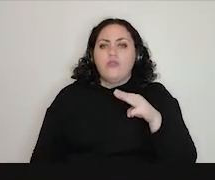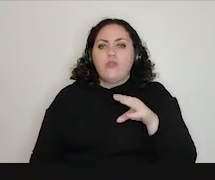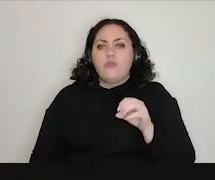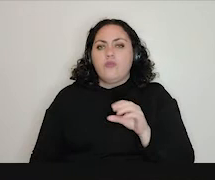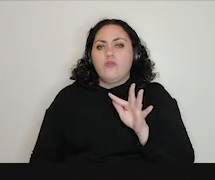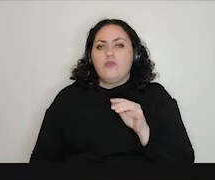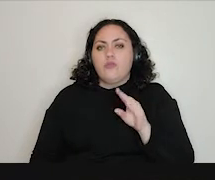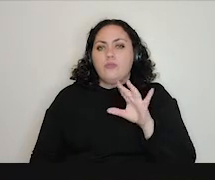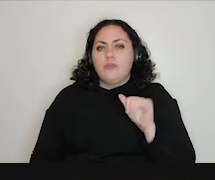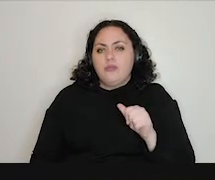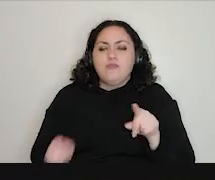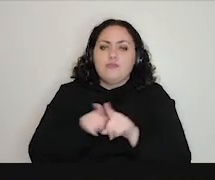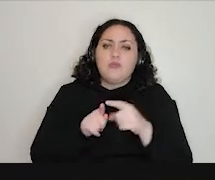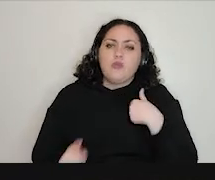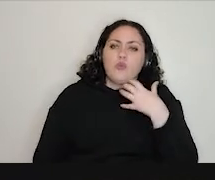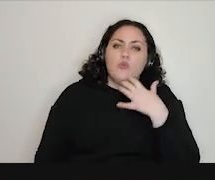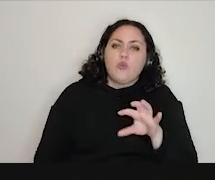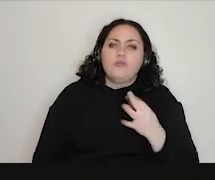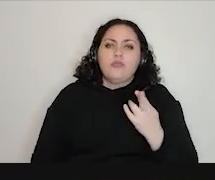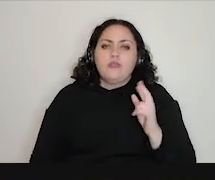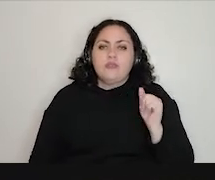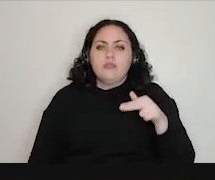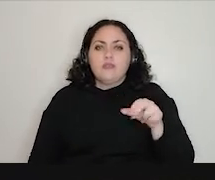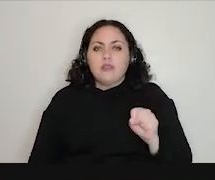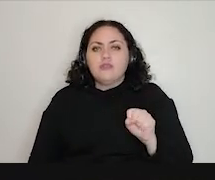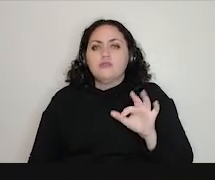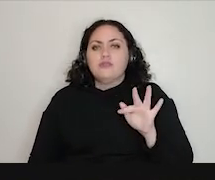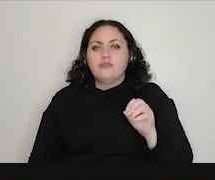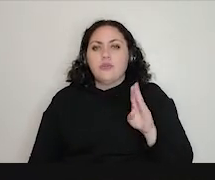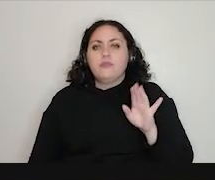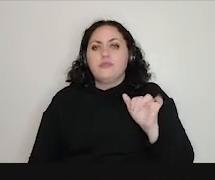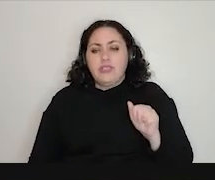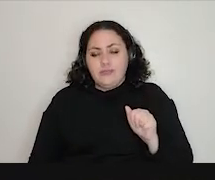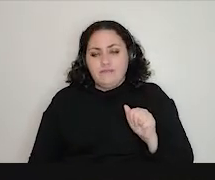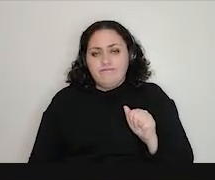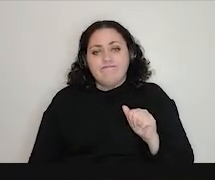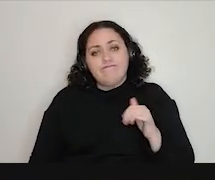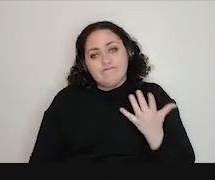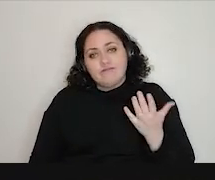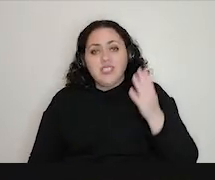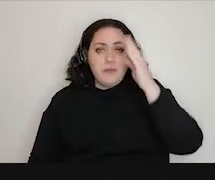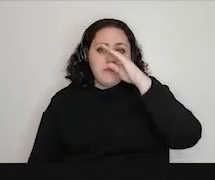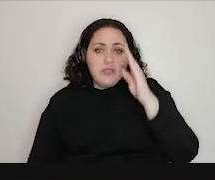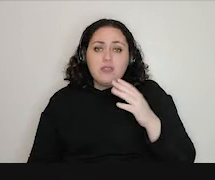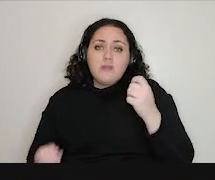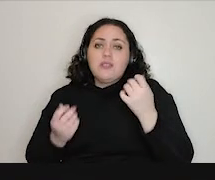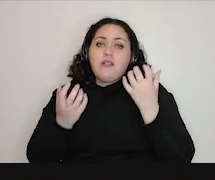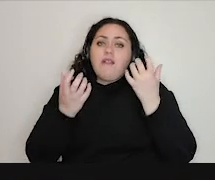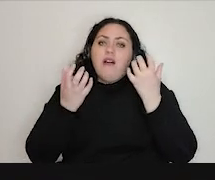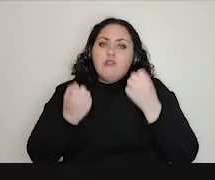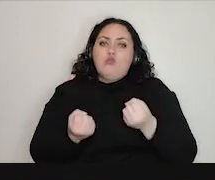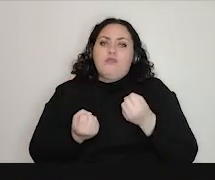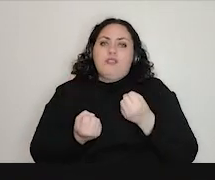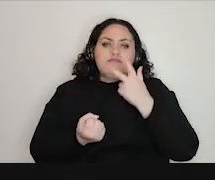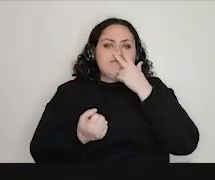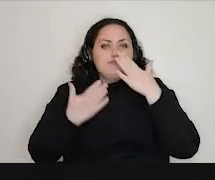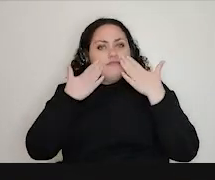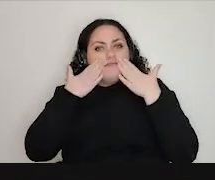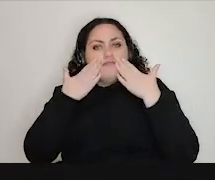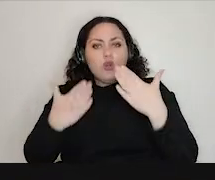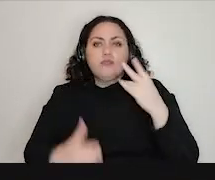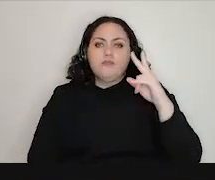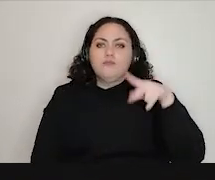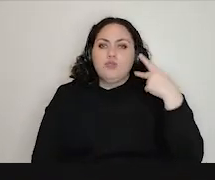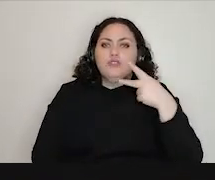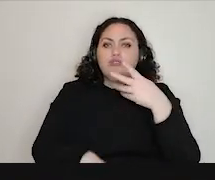Então, o Estado brasileiro, ele precisaria se assumir como tal por meio de políticas públicas. Mas, nesse contexto que a gente